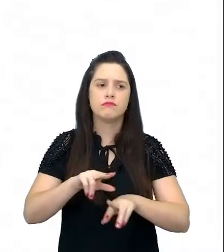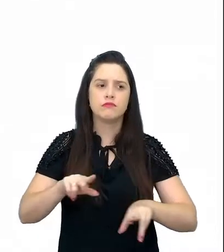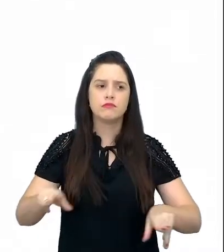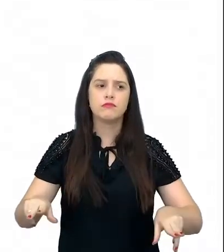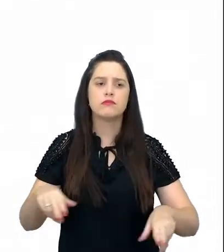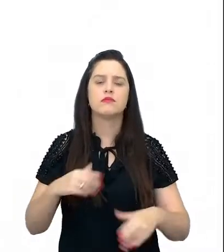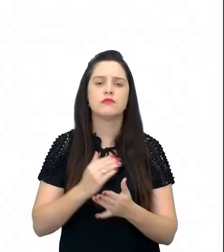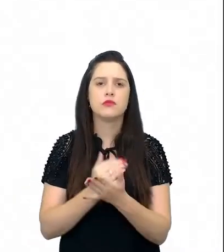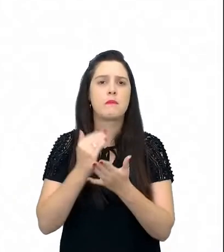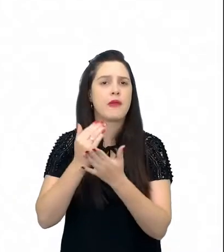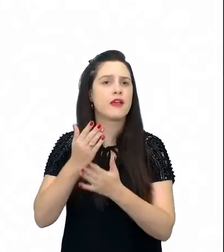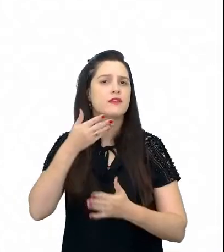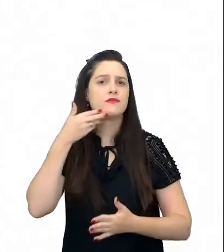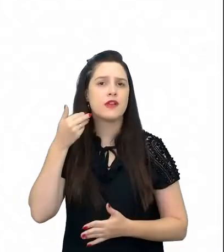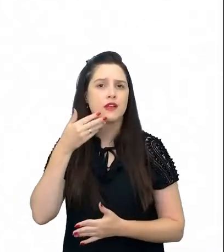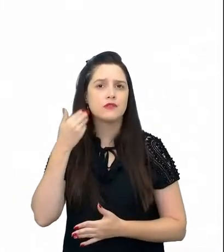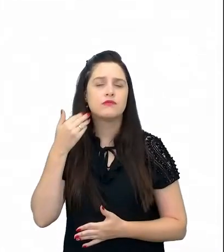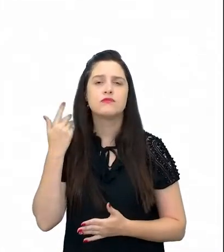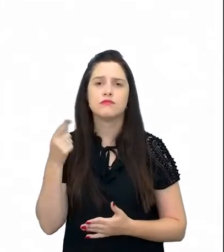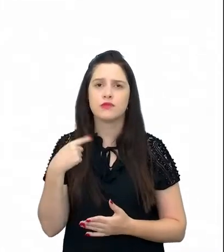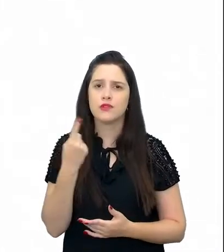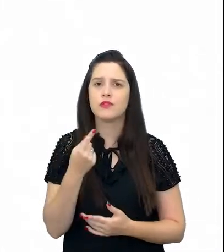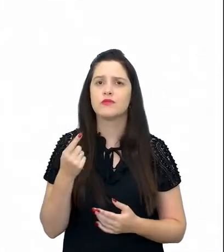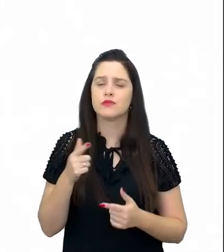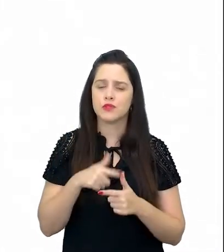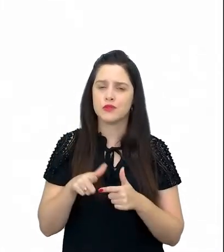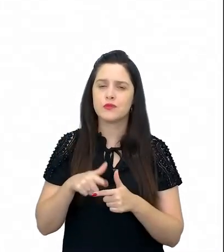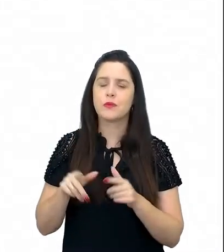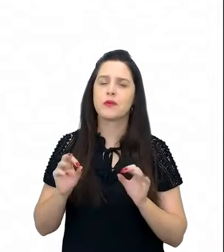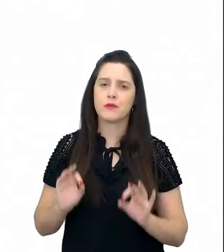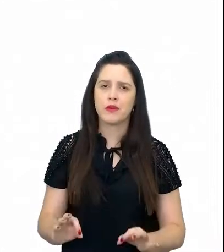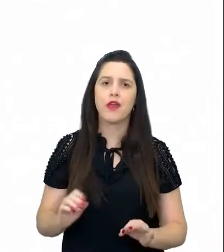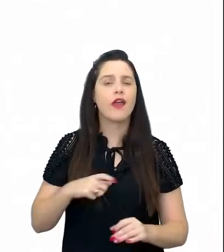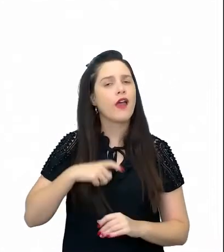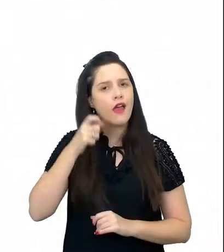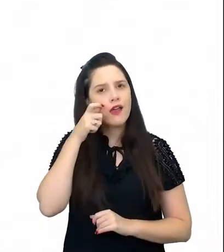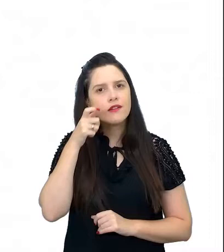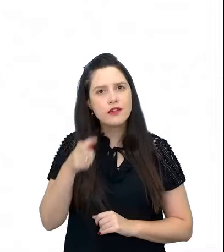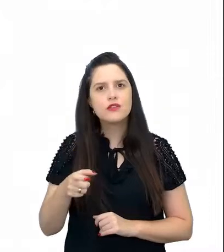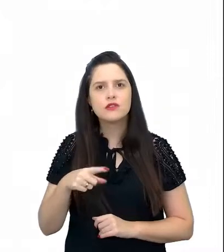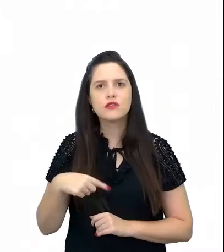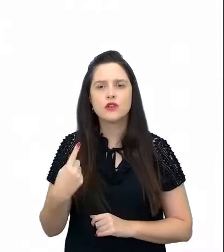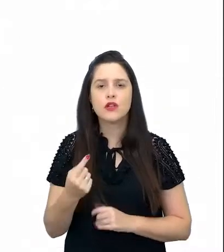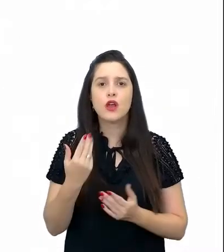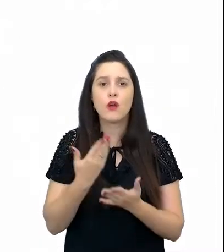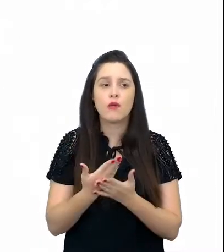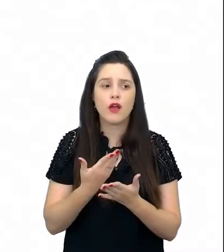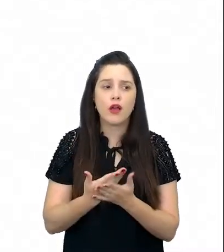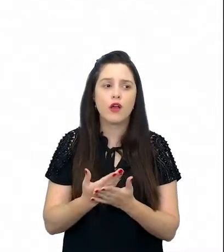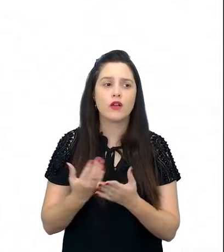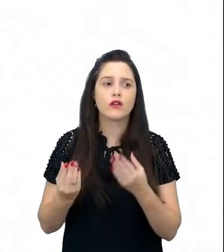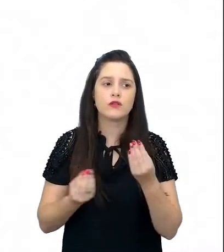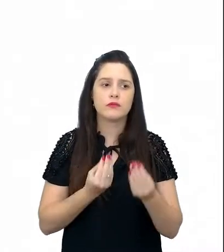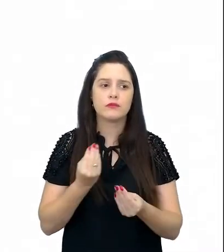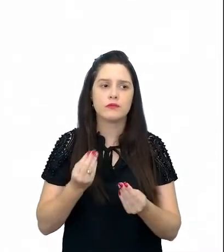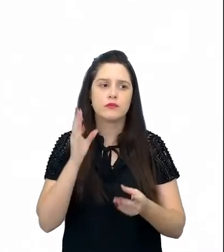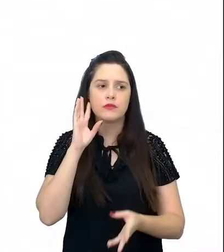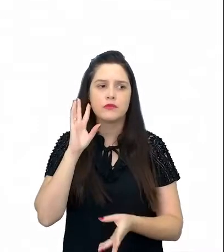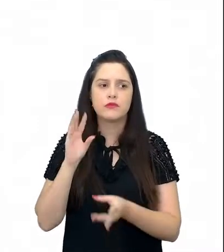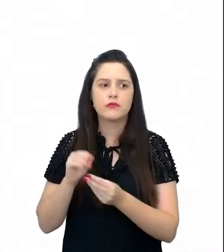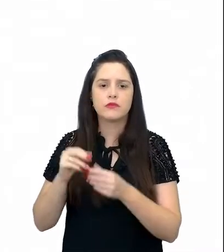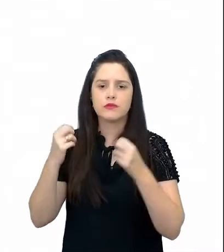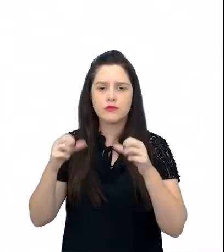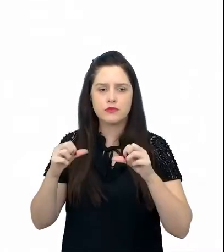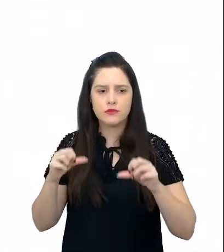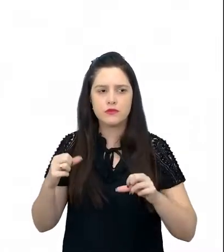leque, mais fácil ele vai se sair de uma situação problema. Então, é interessante que o aluno não tenha apenas uma única forma, um único jeito de se trabalhar,